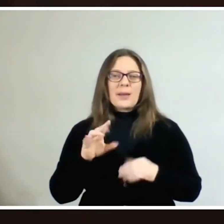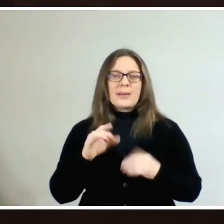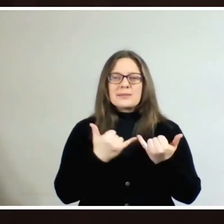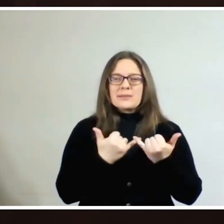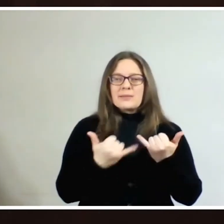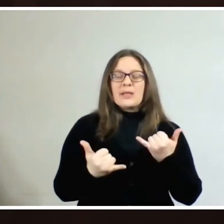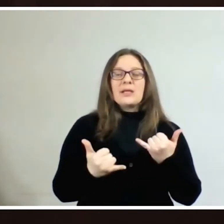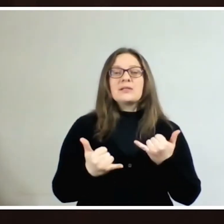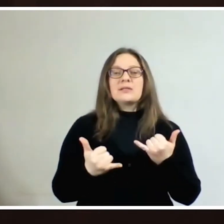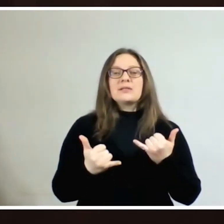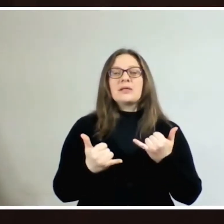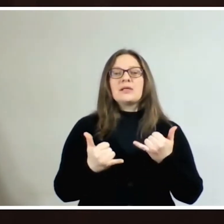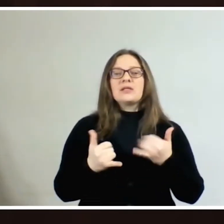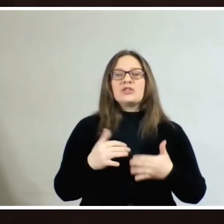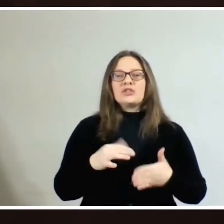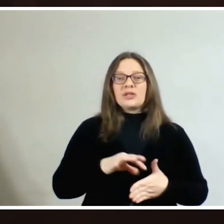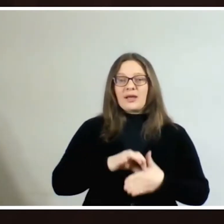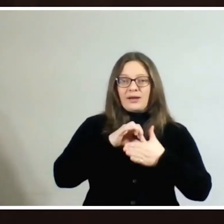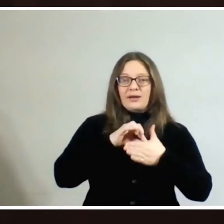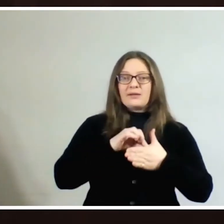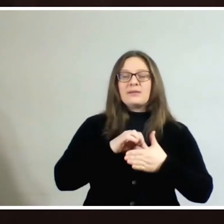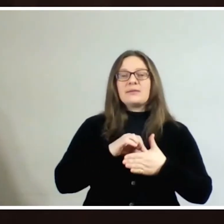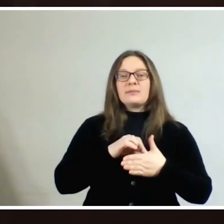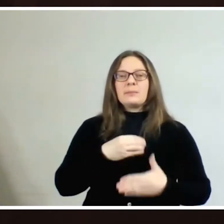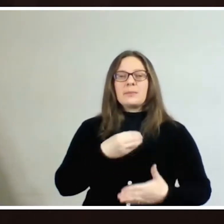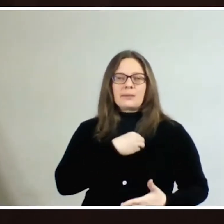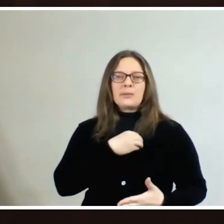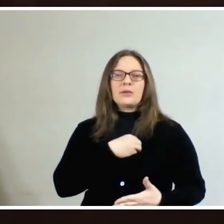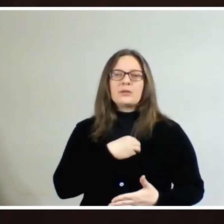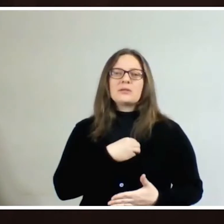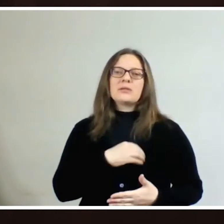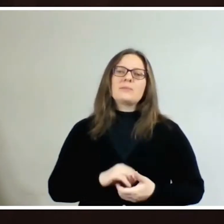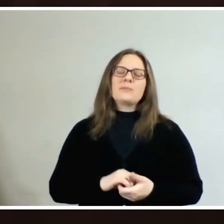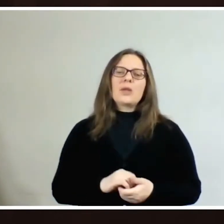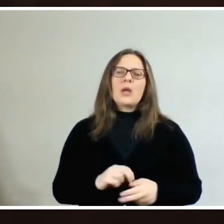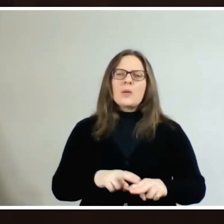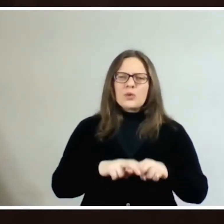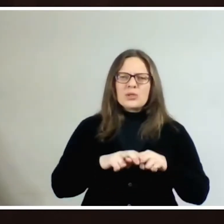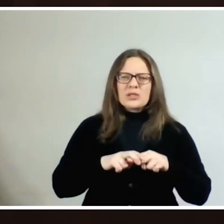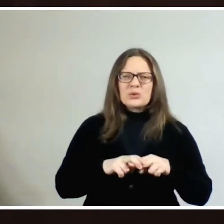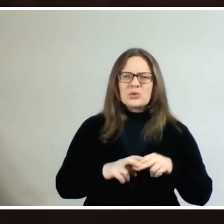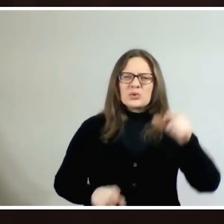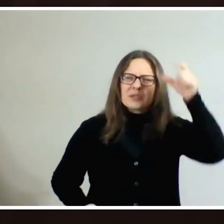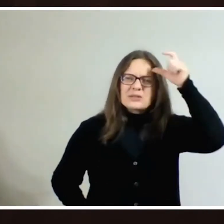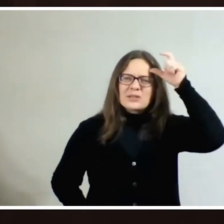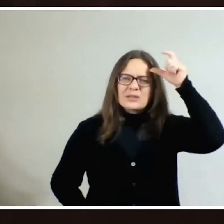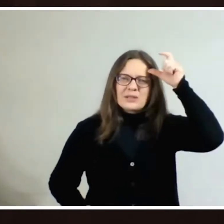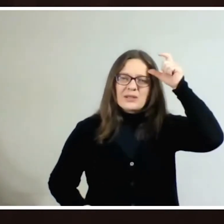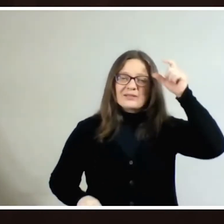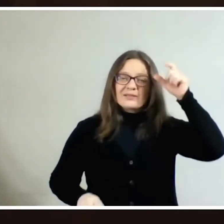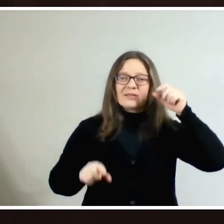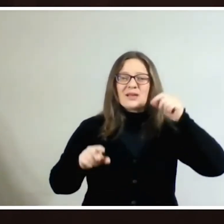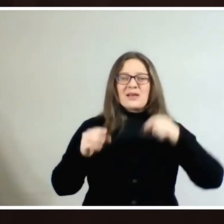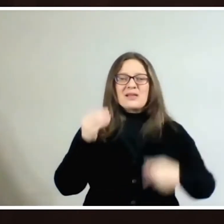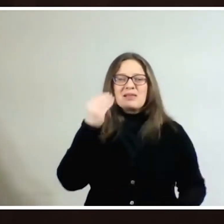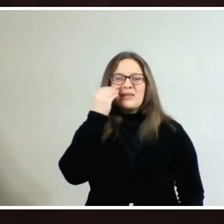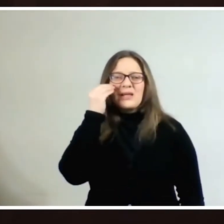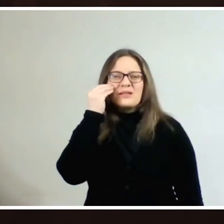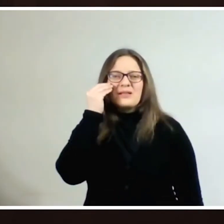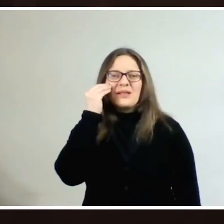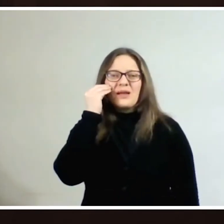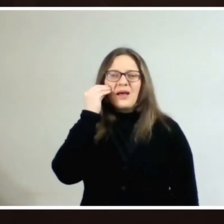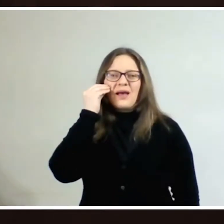diabo. Vocês entenderam? Então o diabo quer destruir essa verdade, quer destruir essa base.